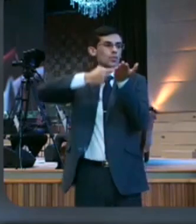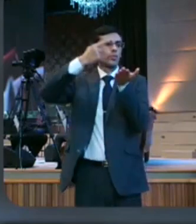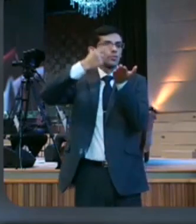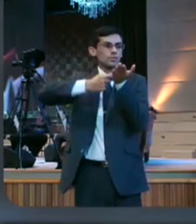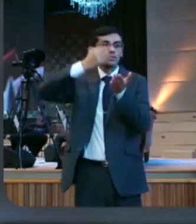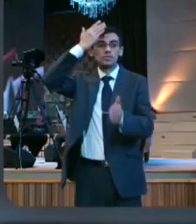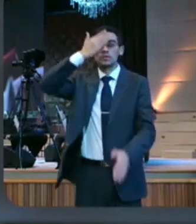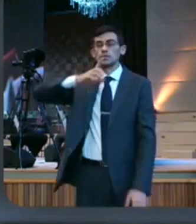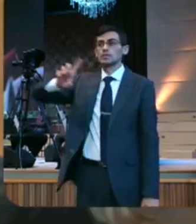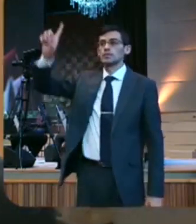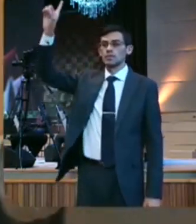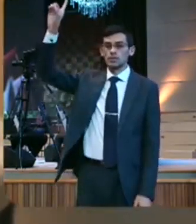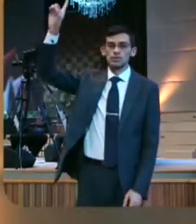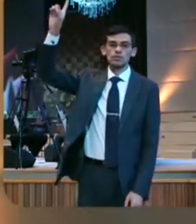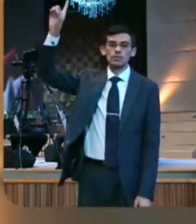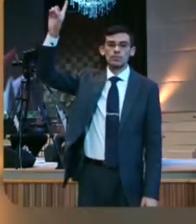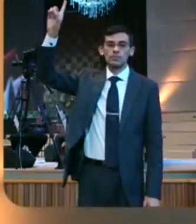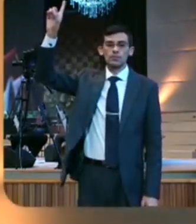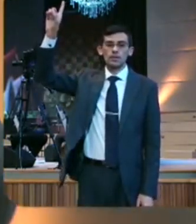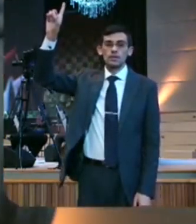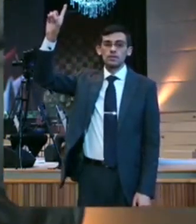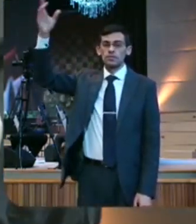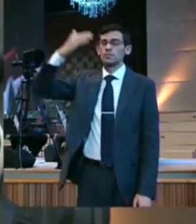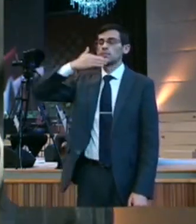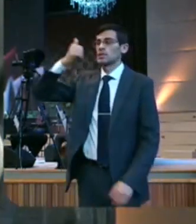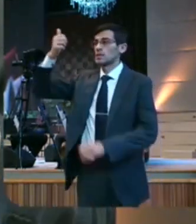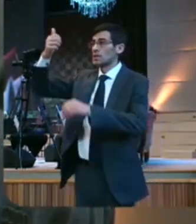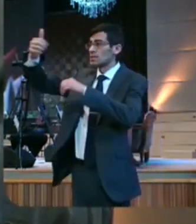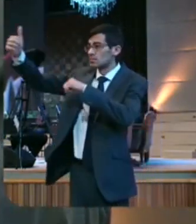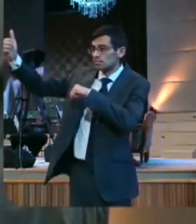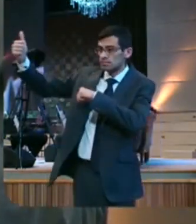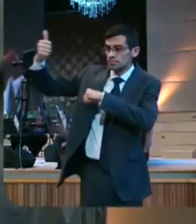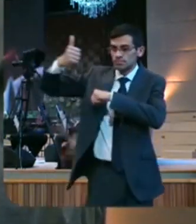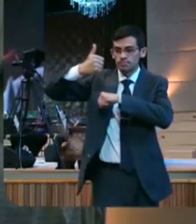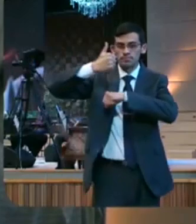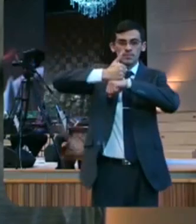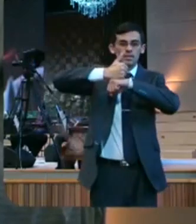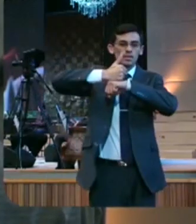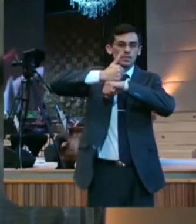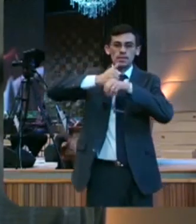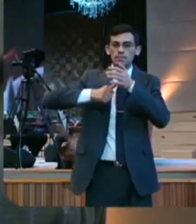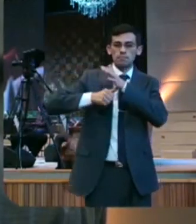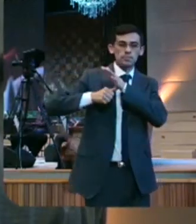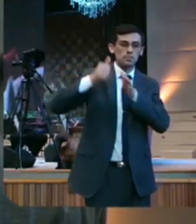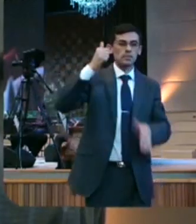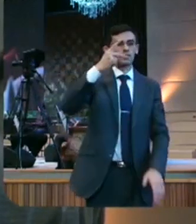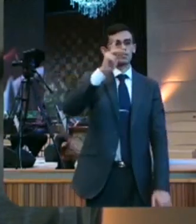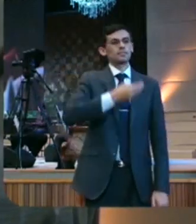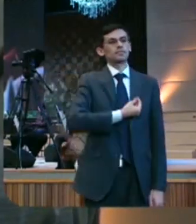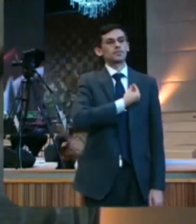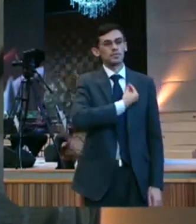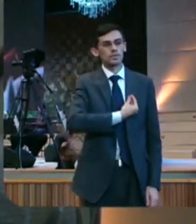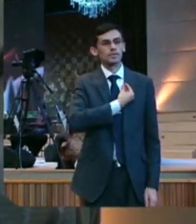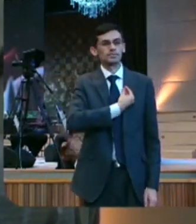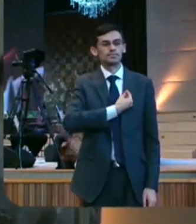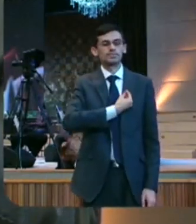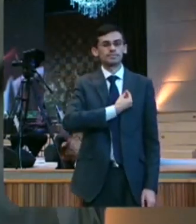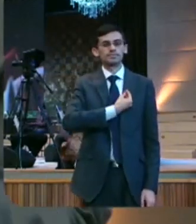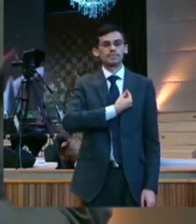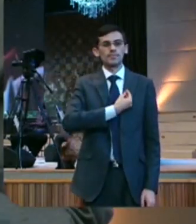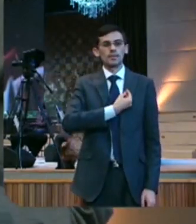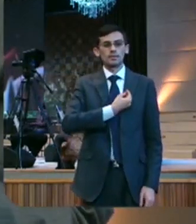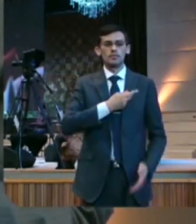Senhor, de colocá-lo em primeiro lugar em todas as áreas da vida. Olha,